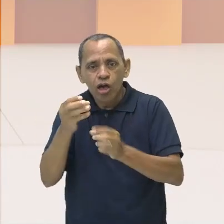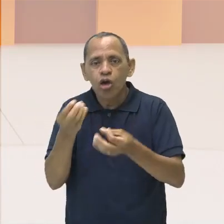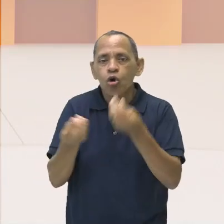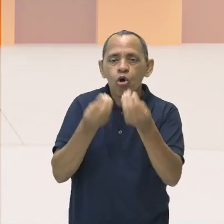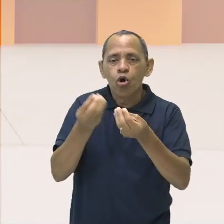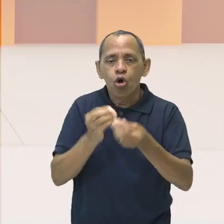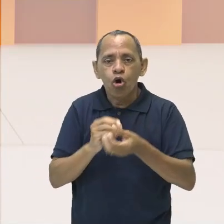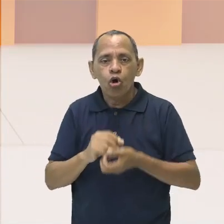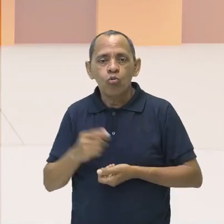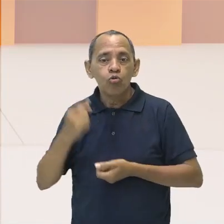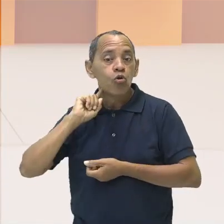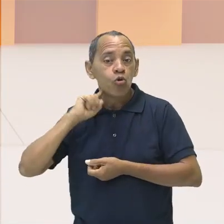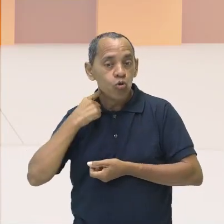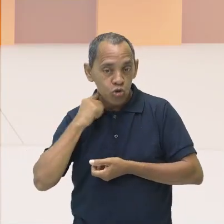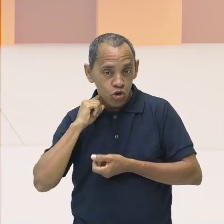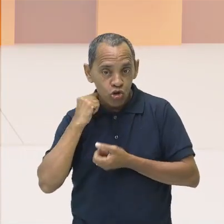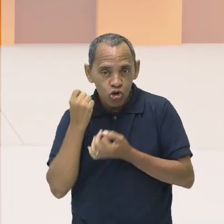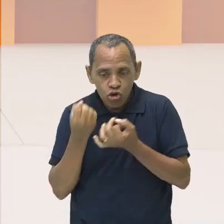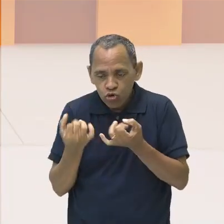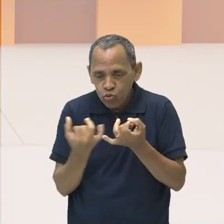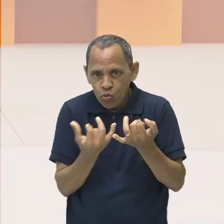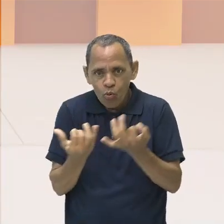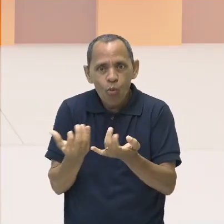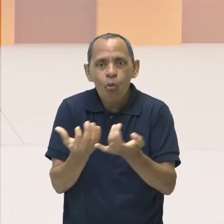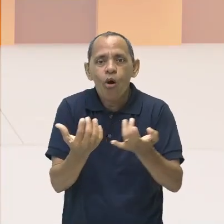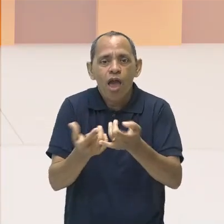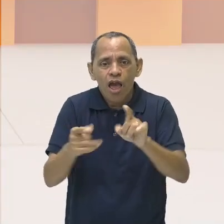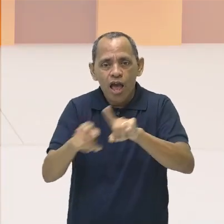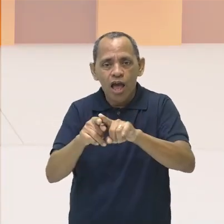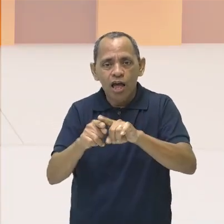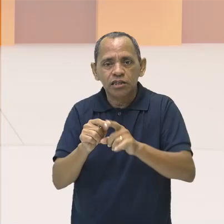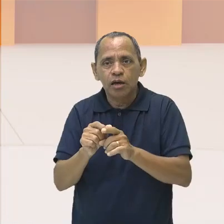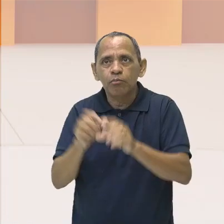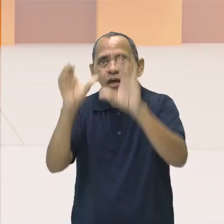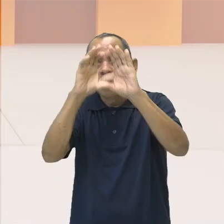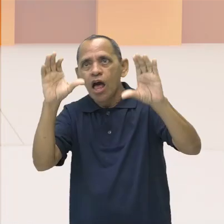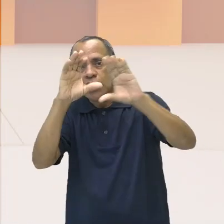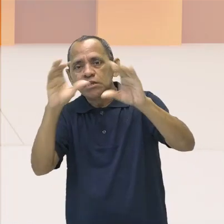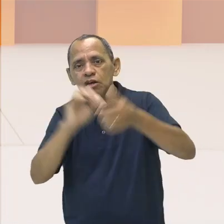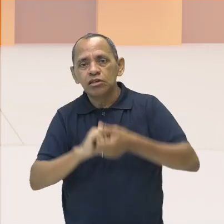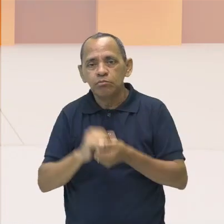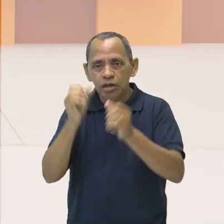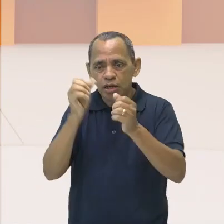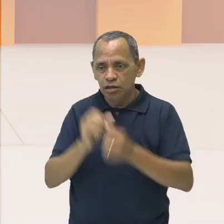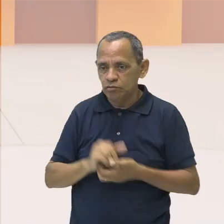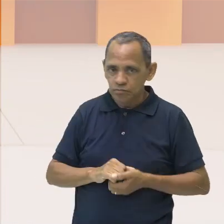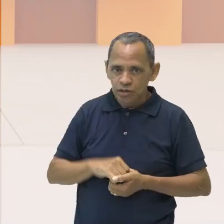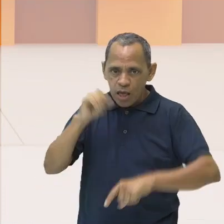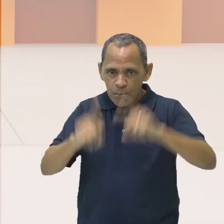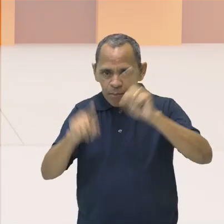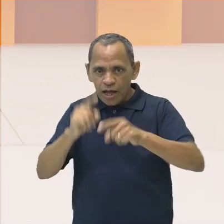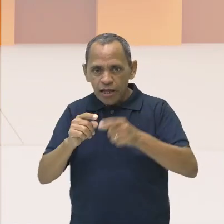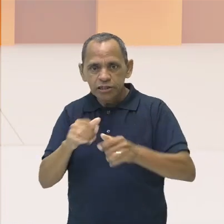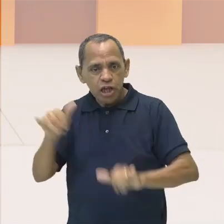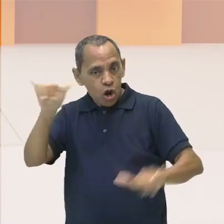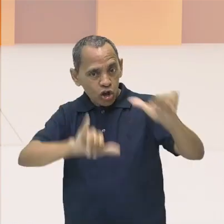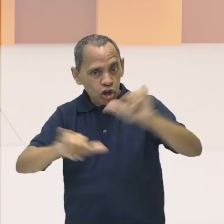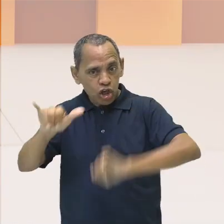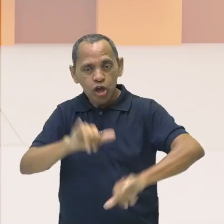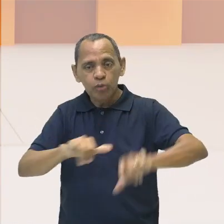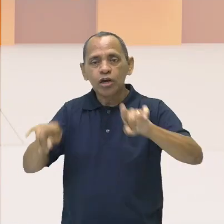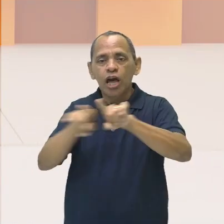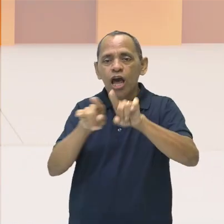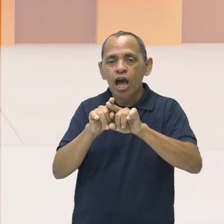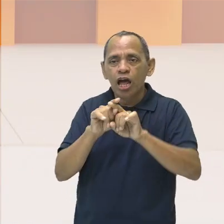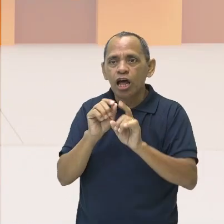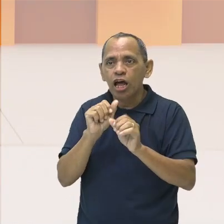lixo, certo? A céu aberto, que vai levar poluentes à atmosfera, a poluição hídrica, ou seja, a